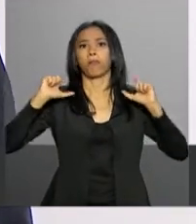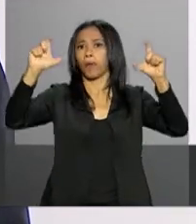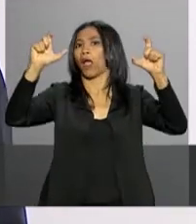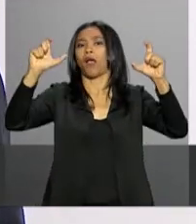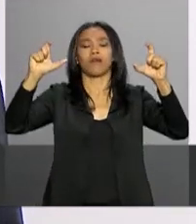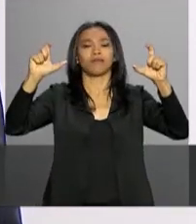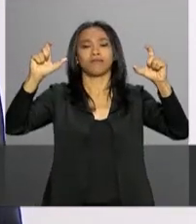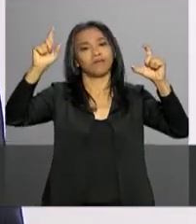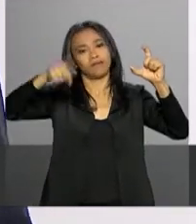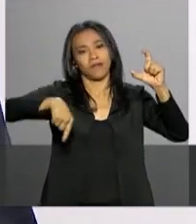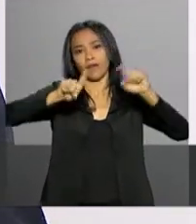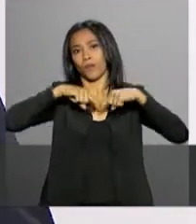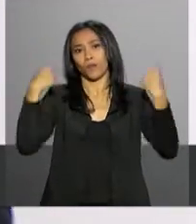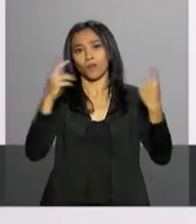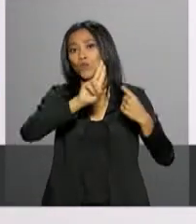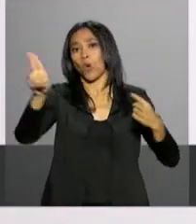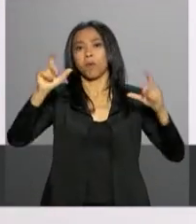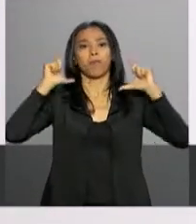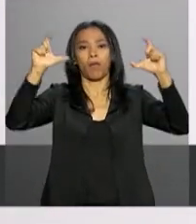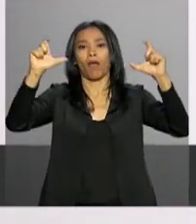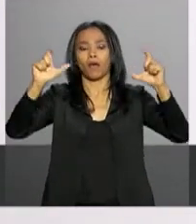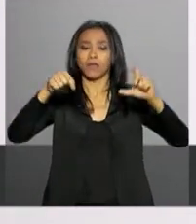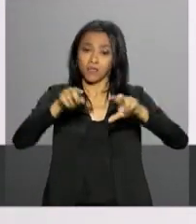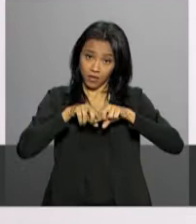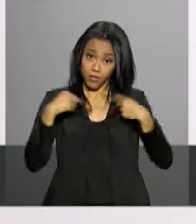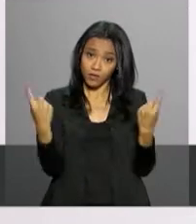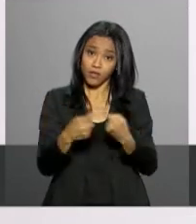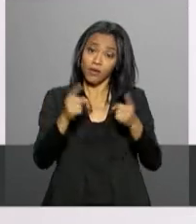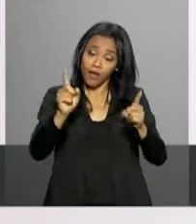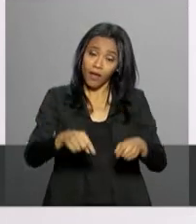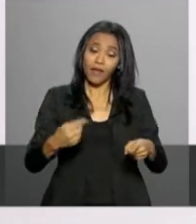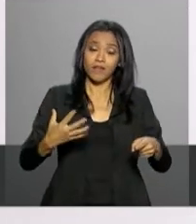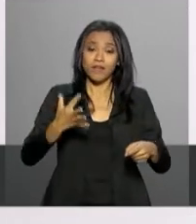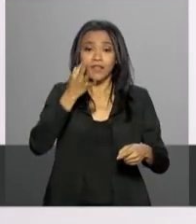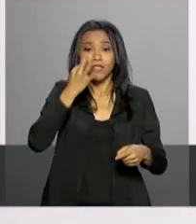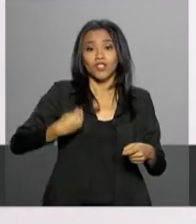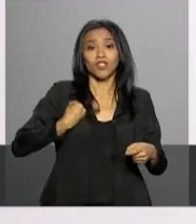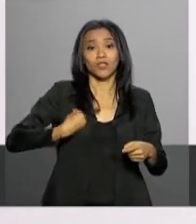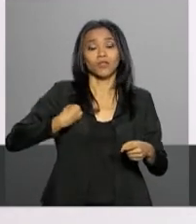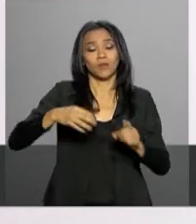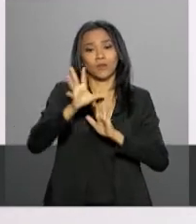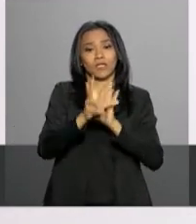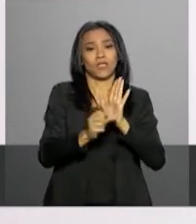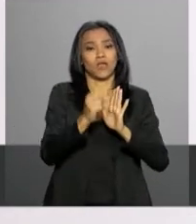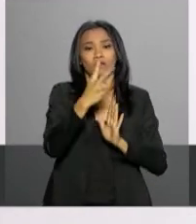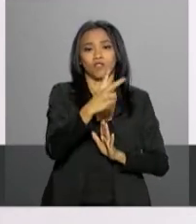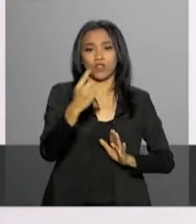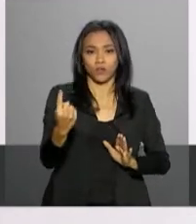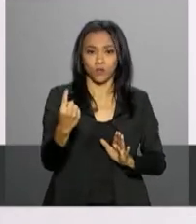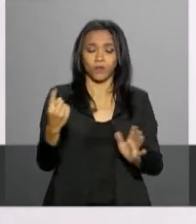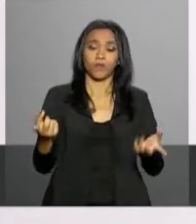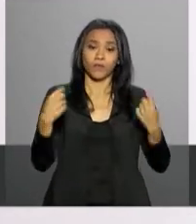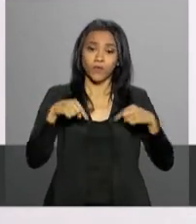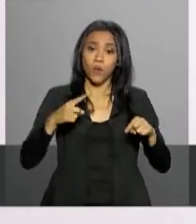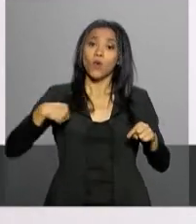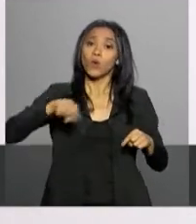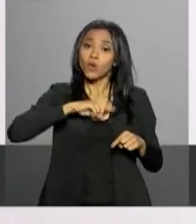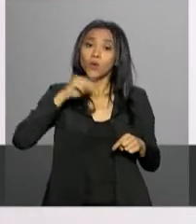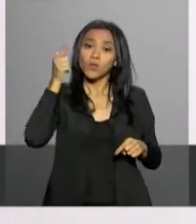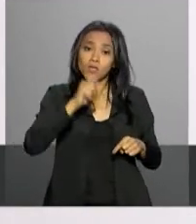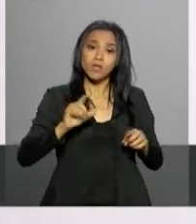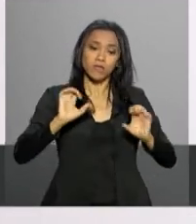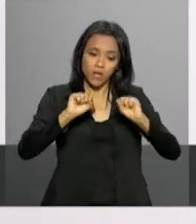no século 21 estamos no século 21 porque também convenhamos nós recuperamos a economia brasileira quando nós